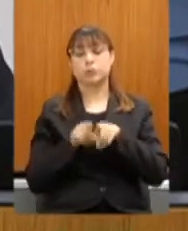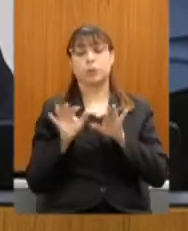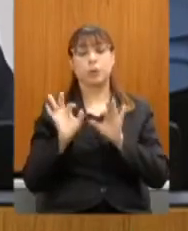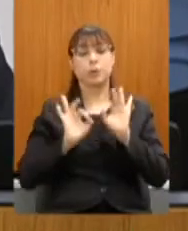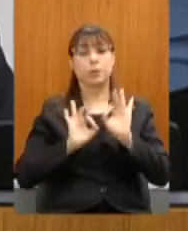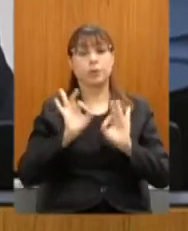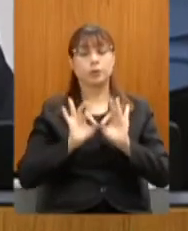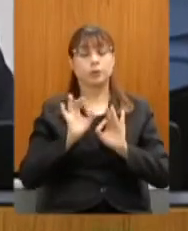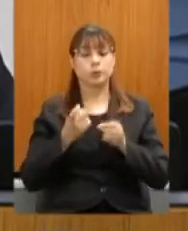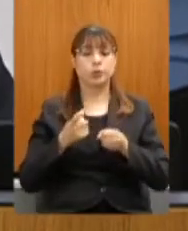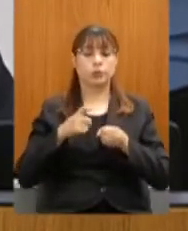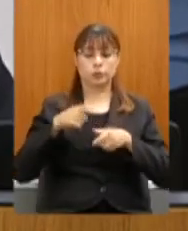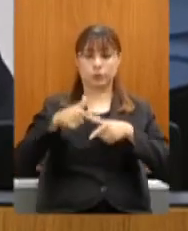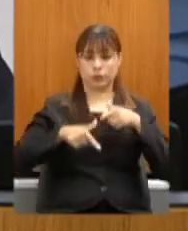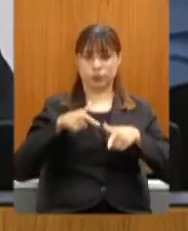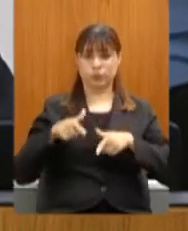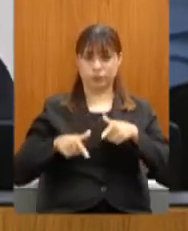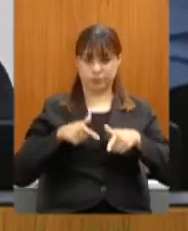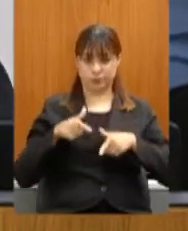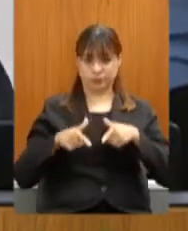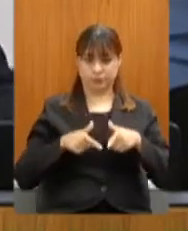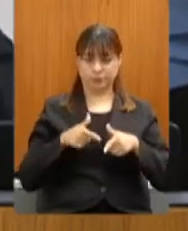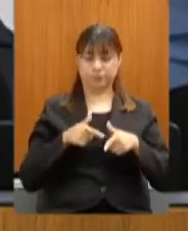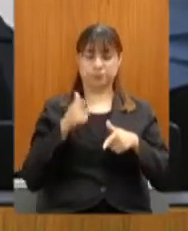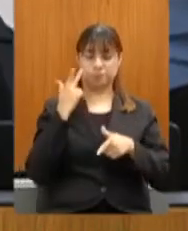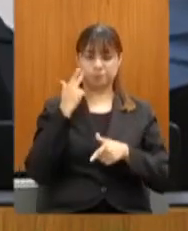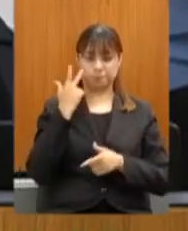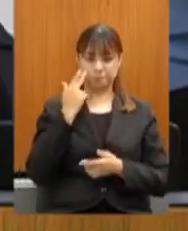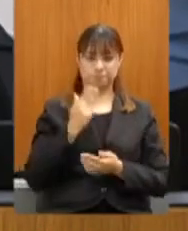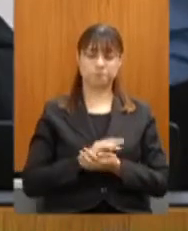a retomada das atividades rotineiras.